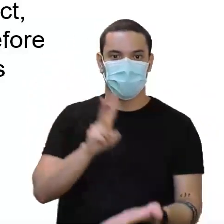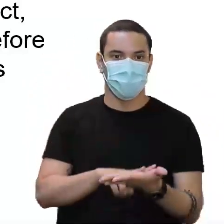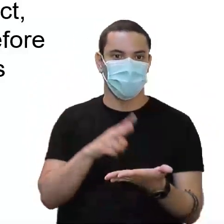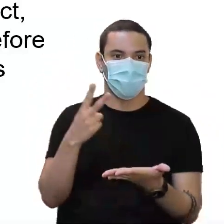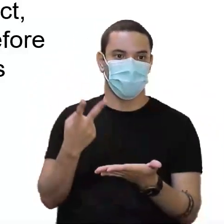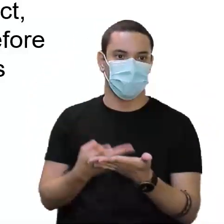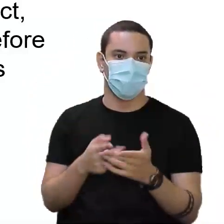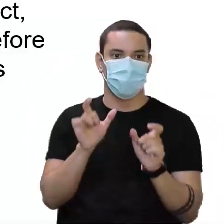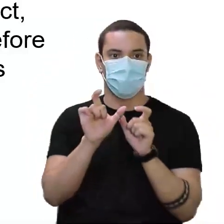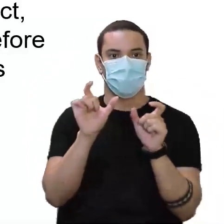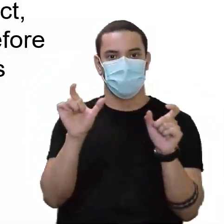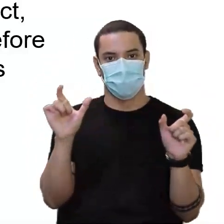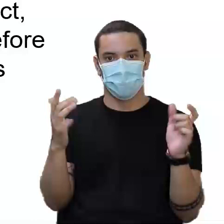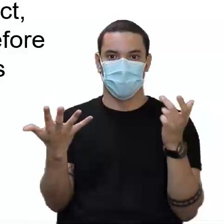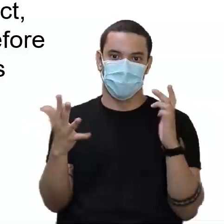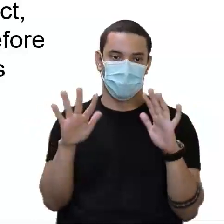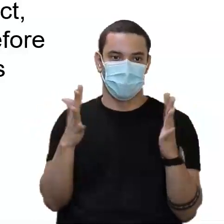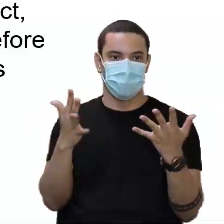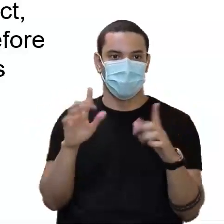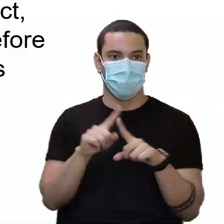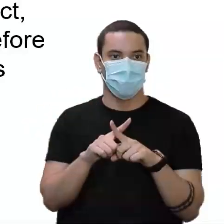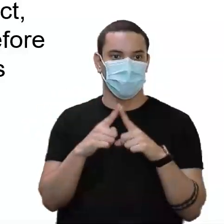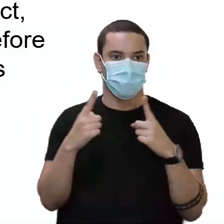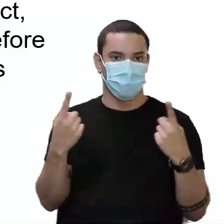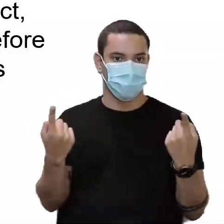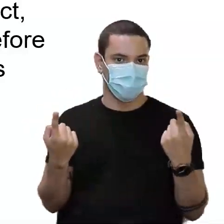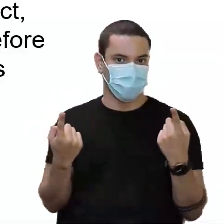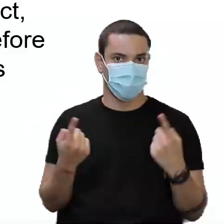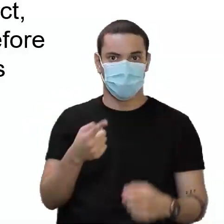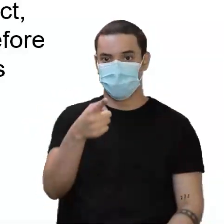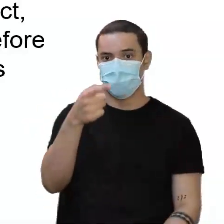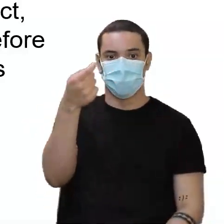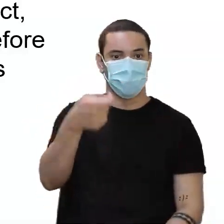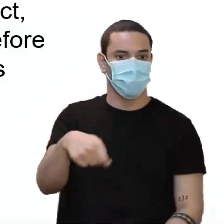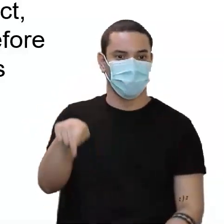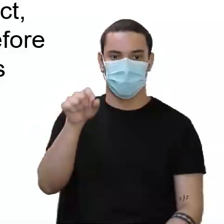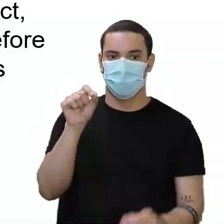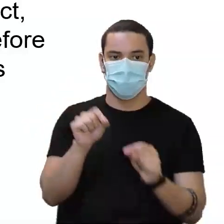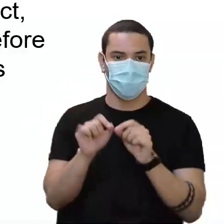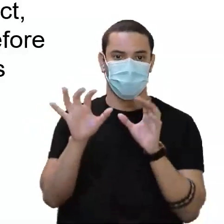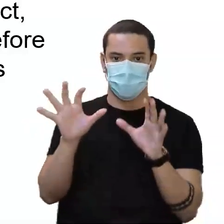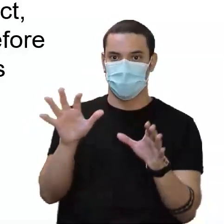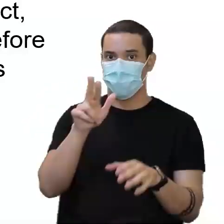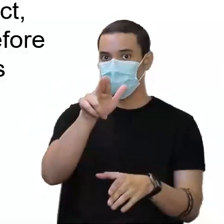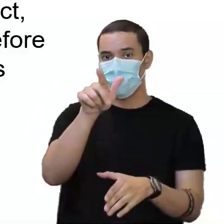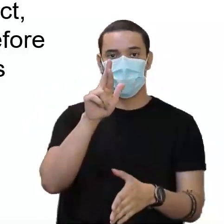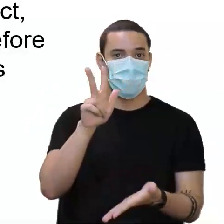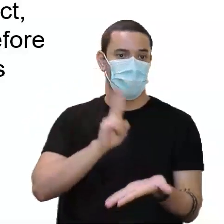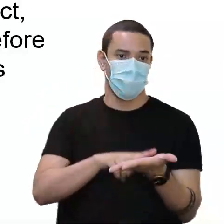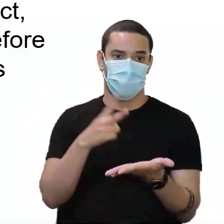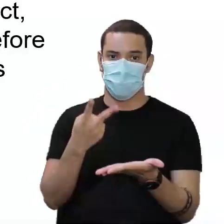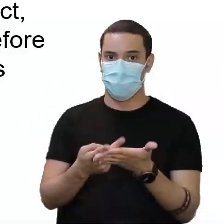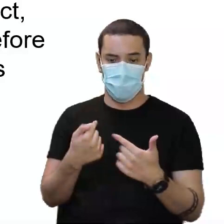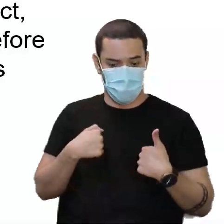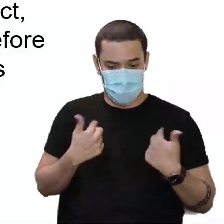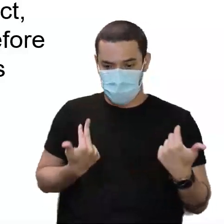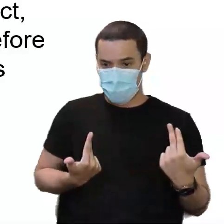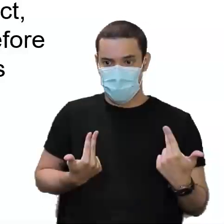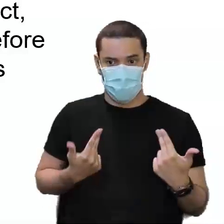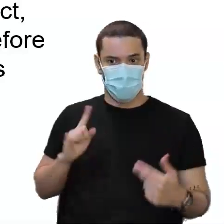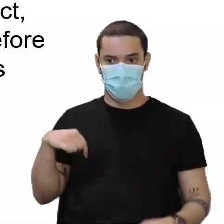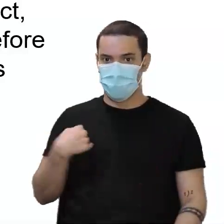traduzir palavra por palavra, basicamente, mas assim, você não precisa fazer isso, você não é tradutor, nem eu sou tradutora,